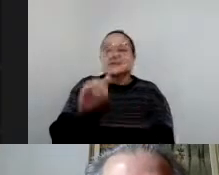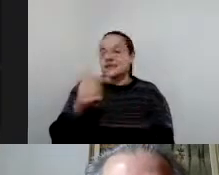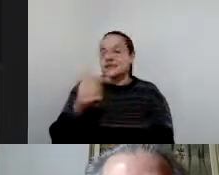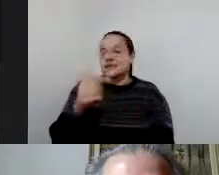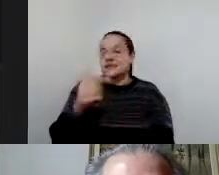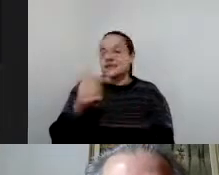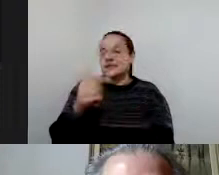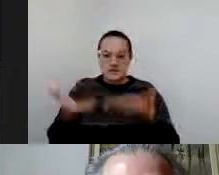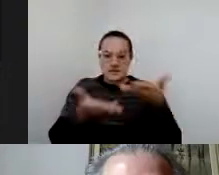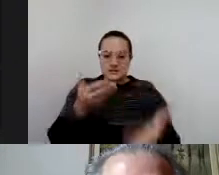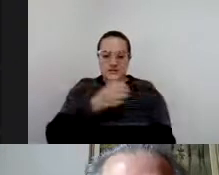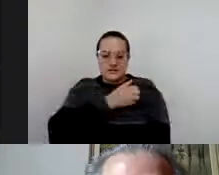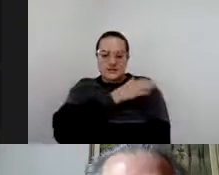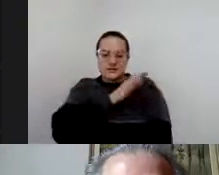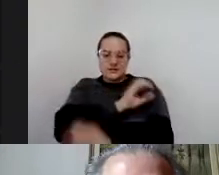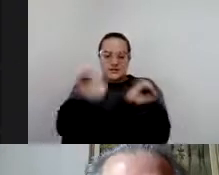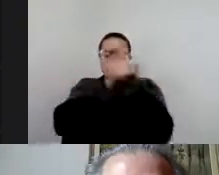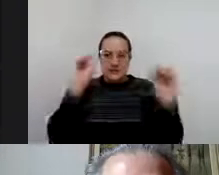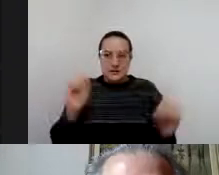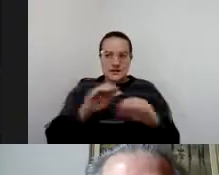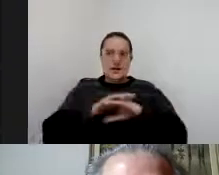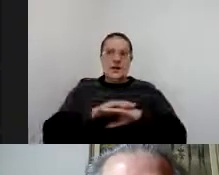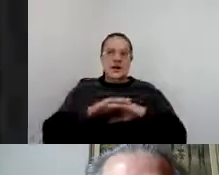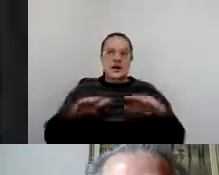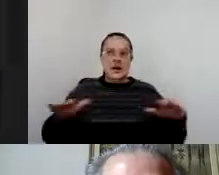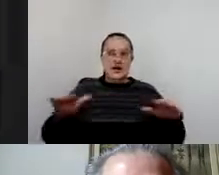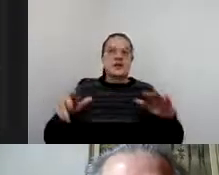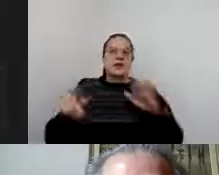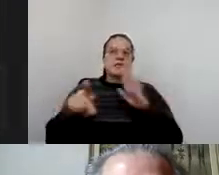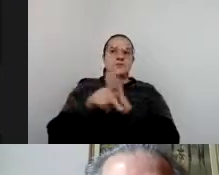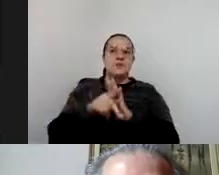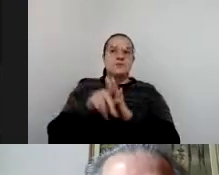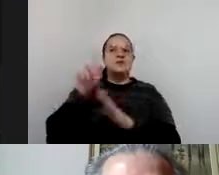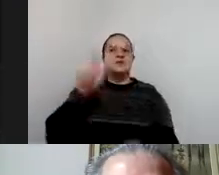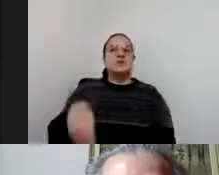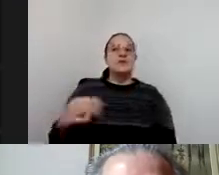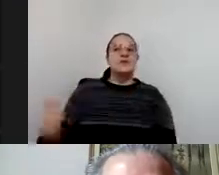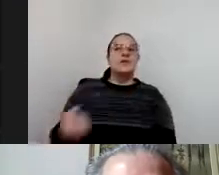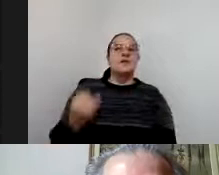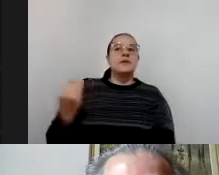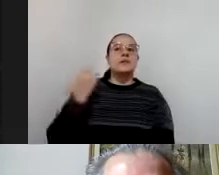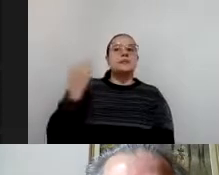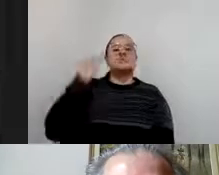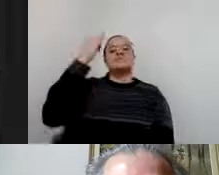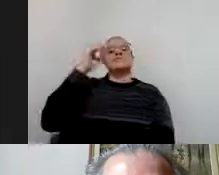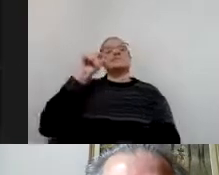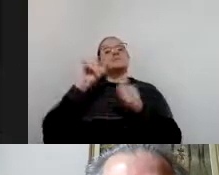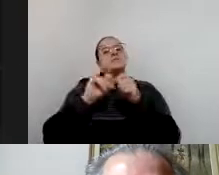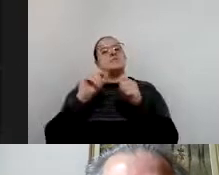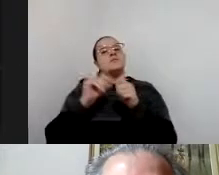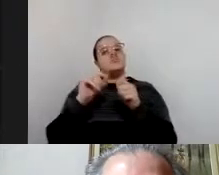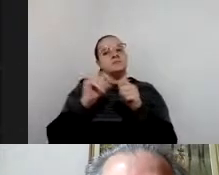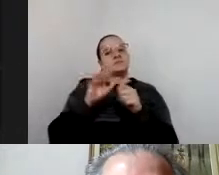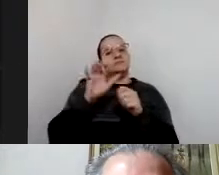tratamento preconceituoso em relação às pessoas com deficiência, é fundamental que a Lei de Cotas continue a existir e que a gente